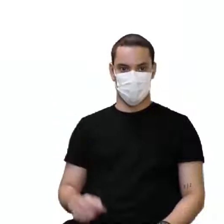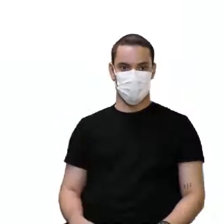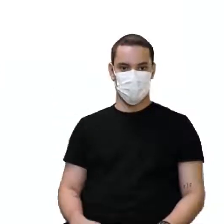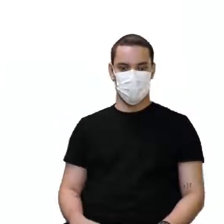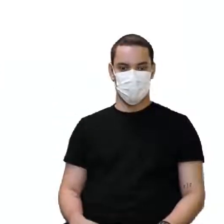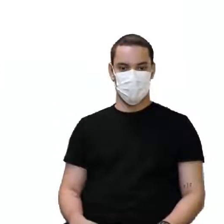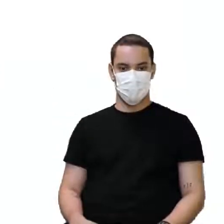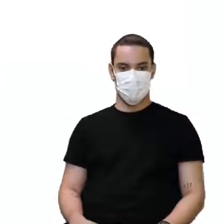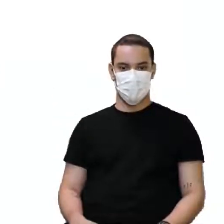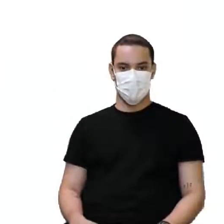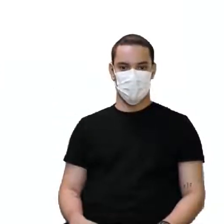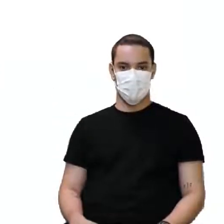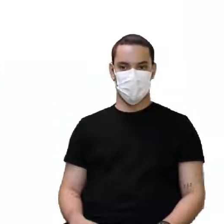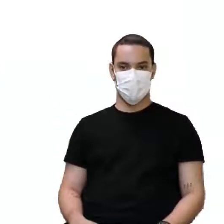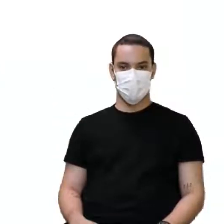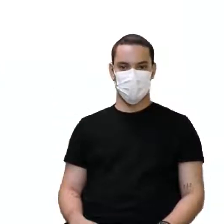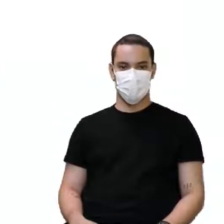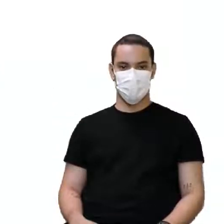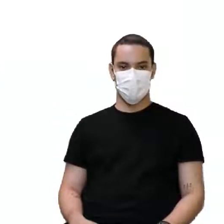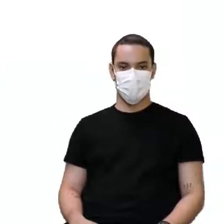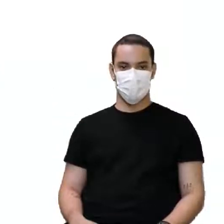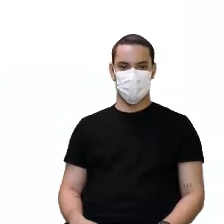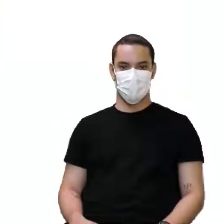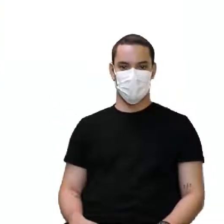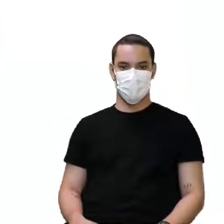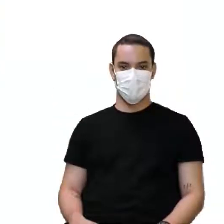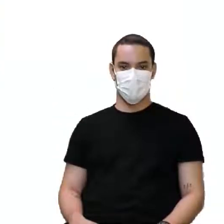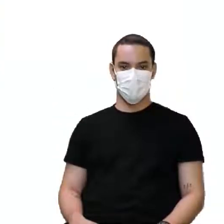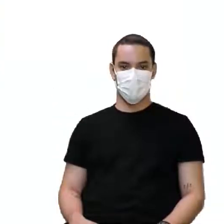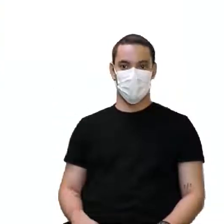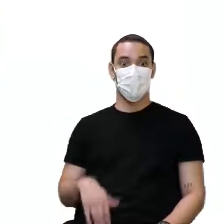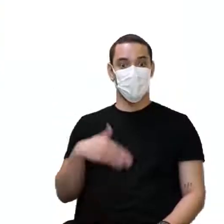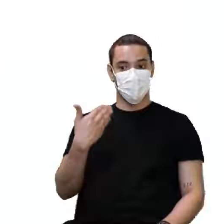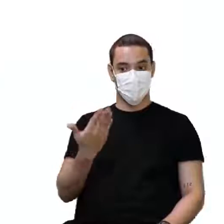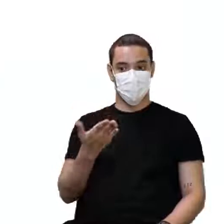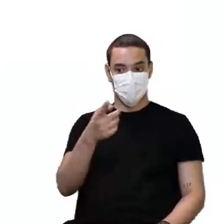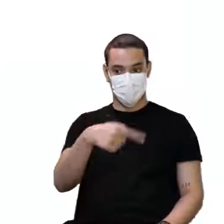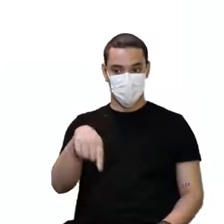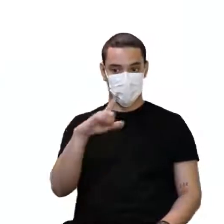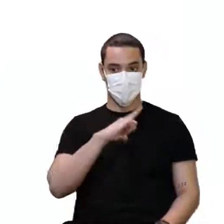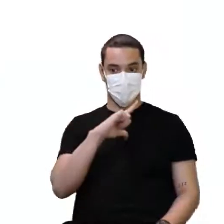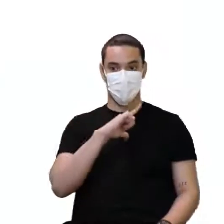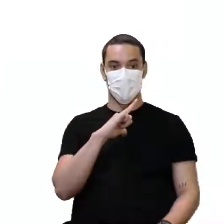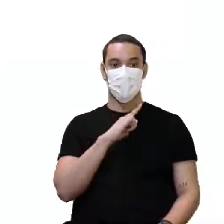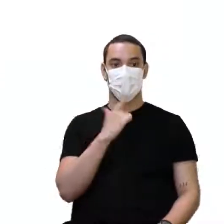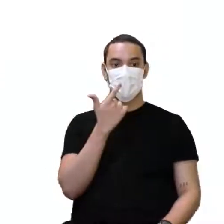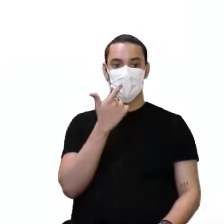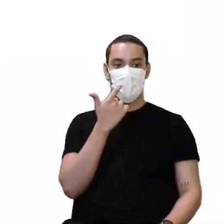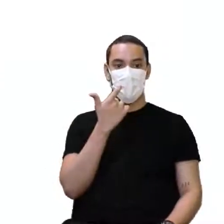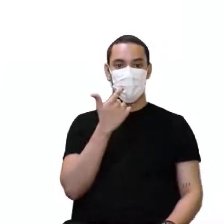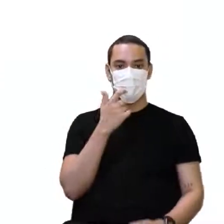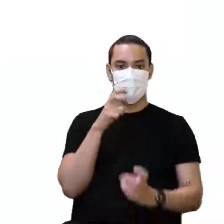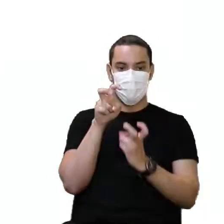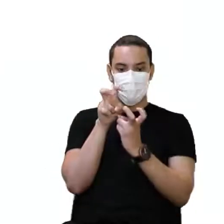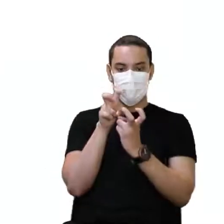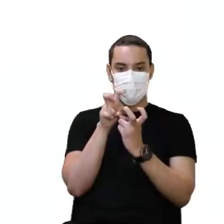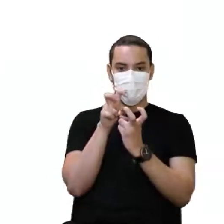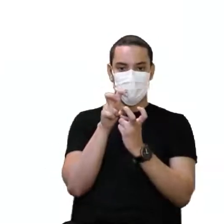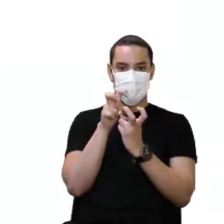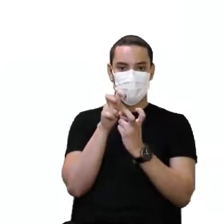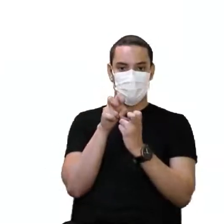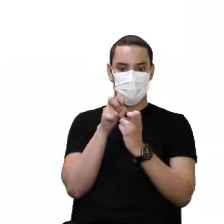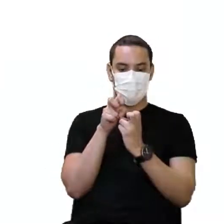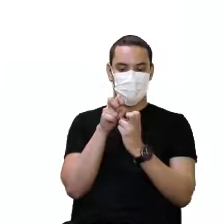Não, tudo bem. Então, você tem dentes incisivos e dentes